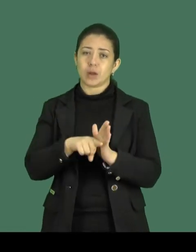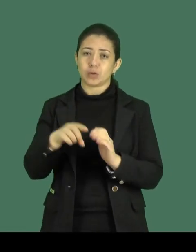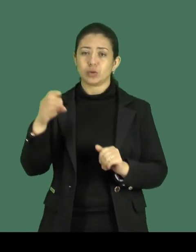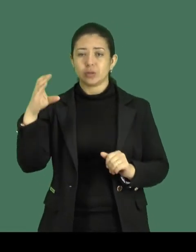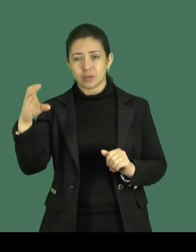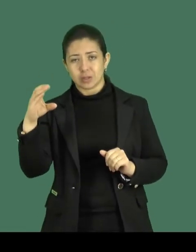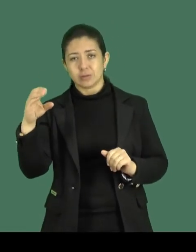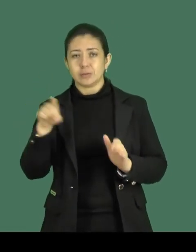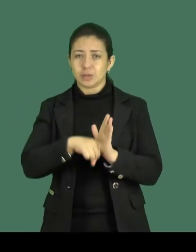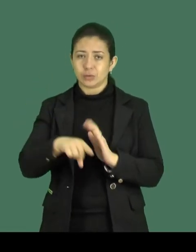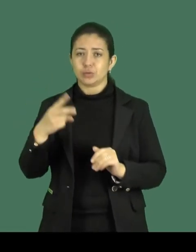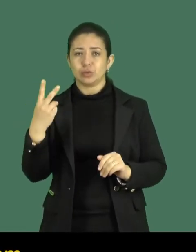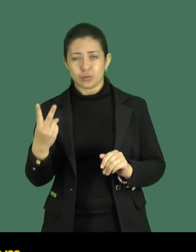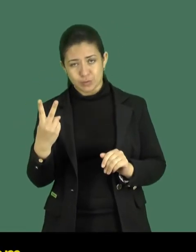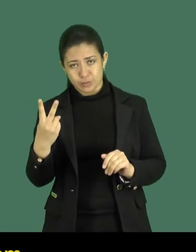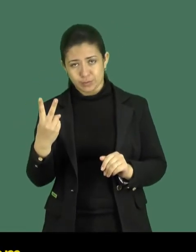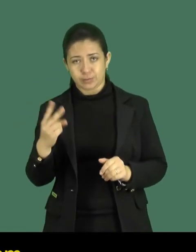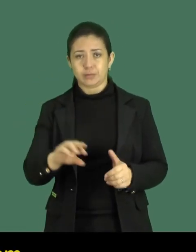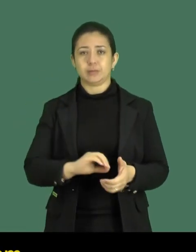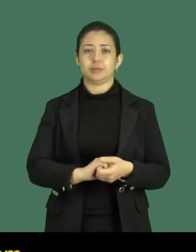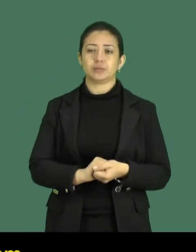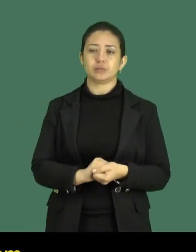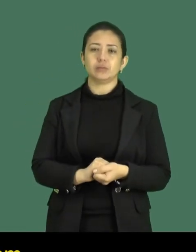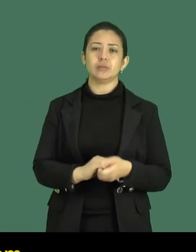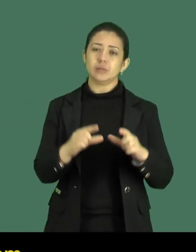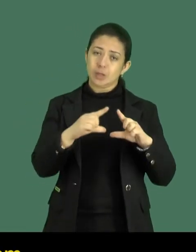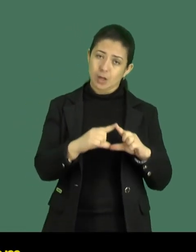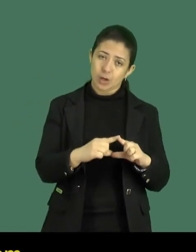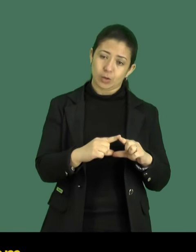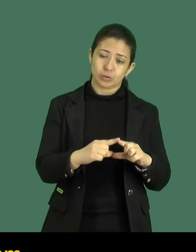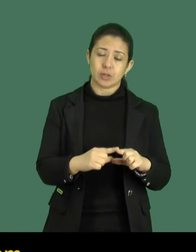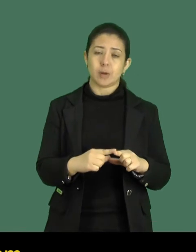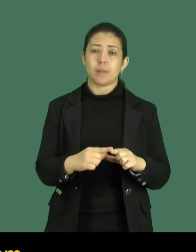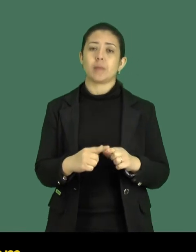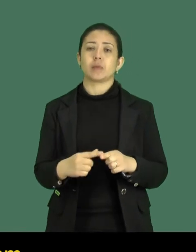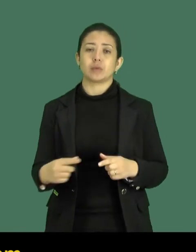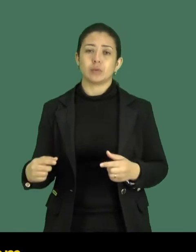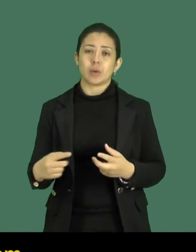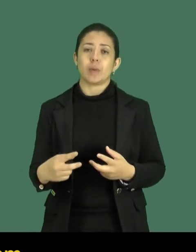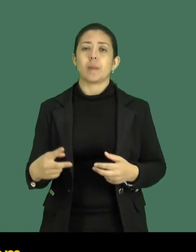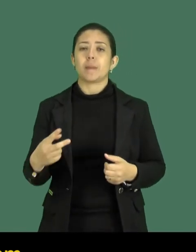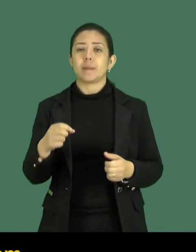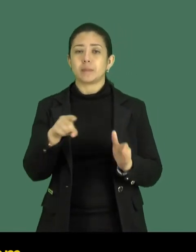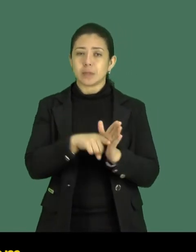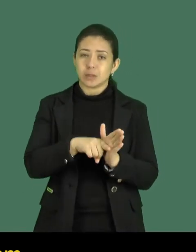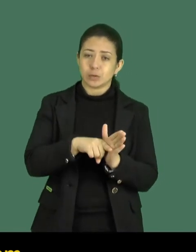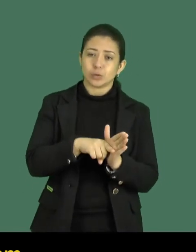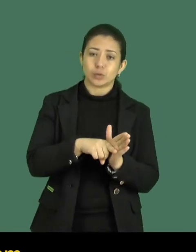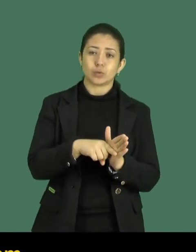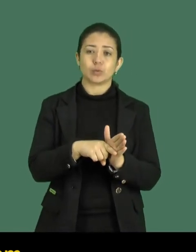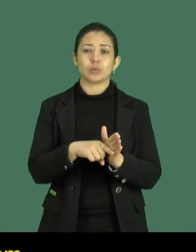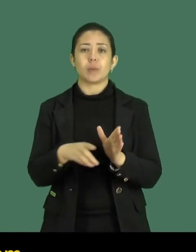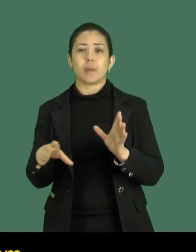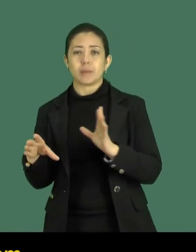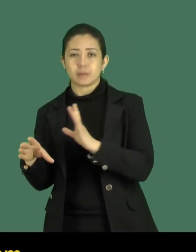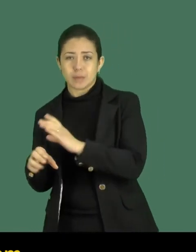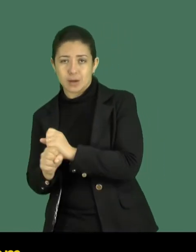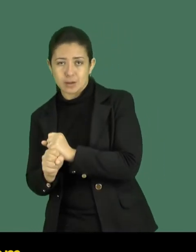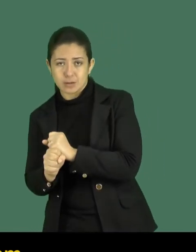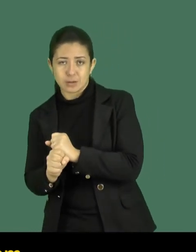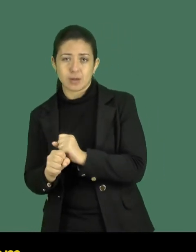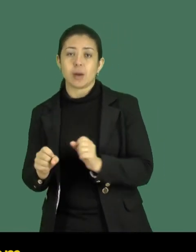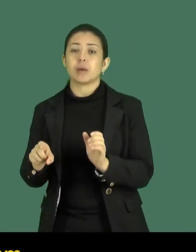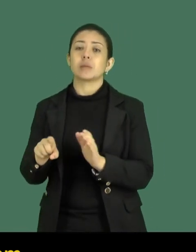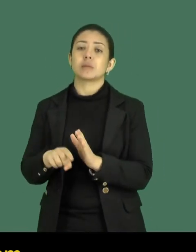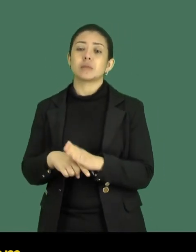2. O delta então vai ser menos 1 ao quadrado dá 1, menos com menos dá mais, 4